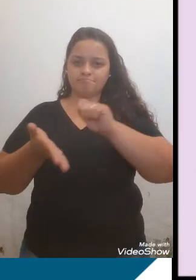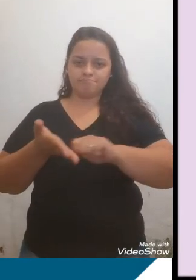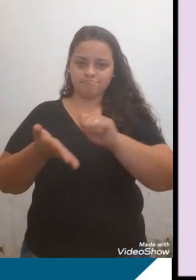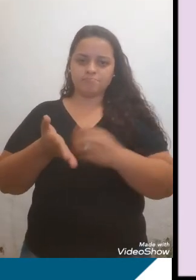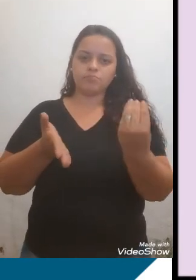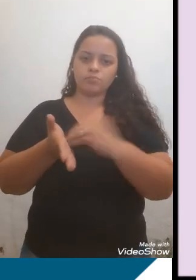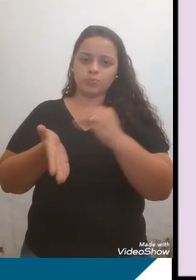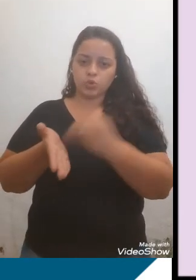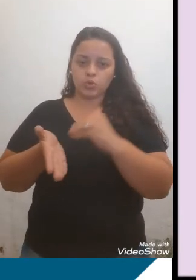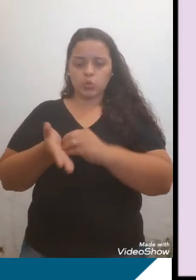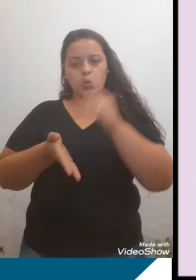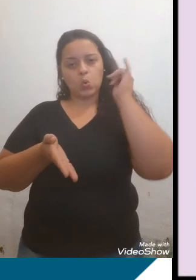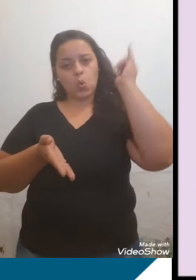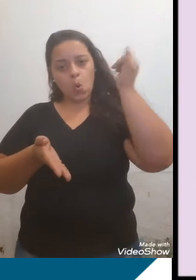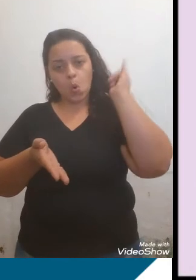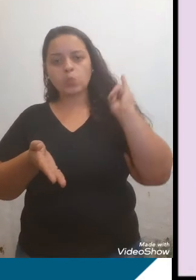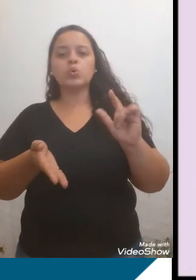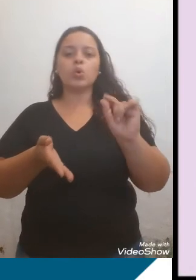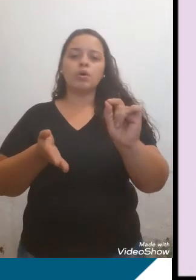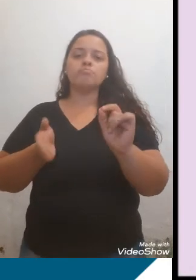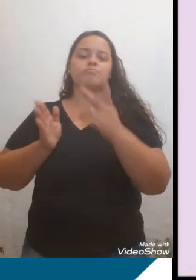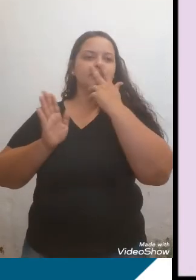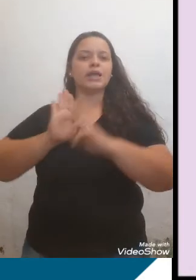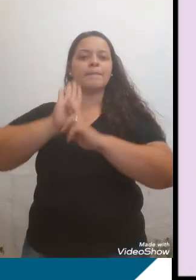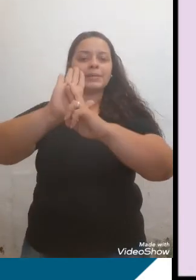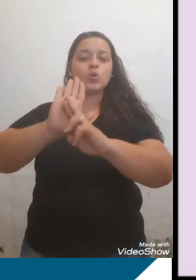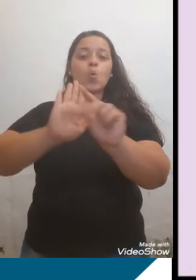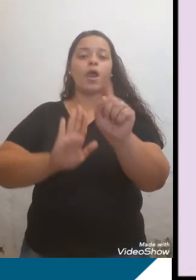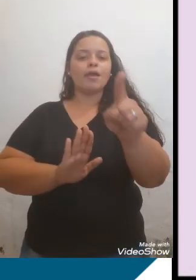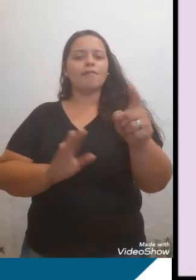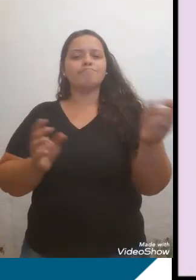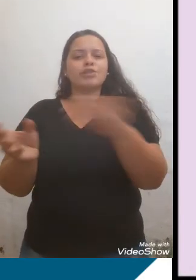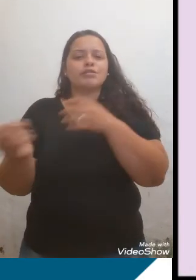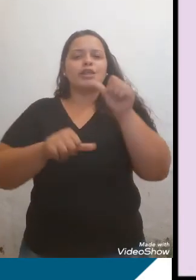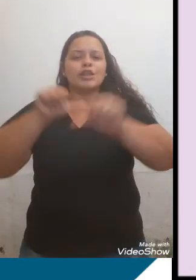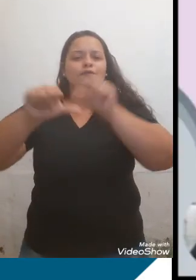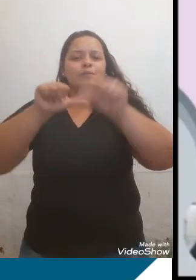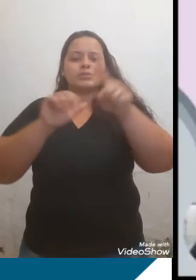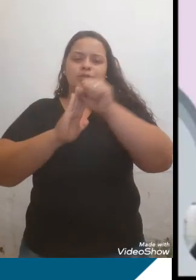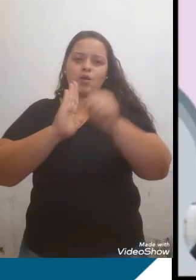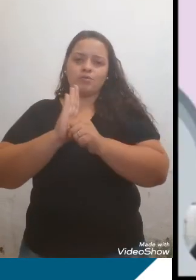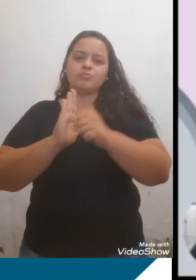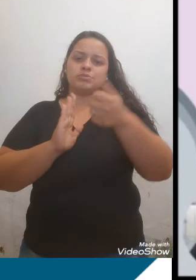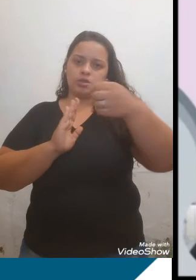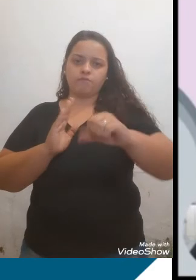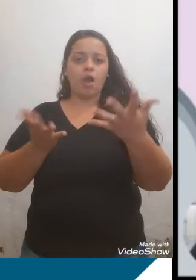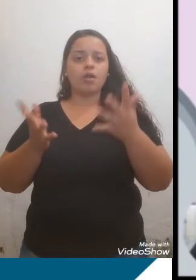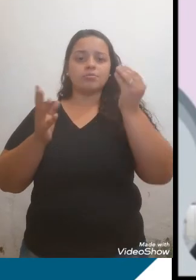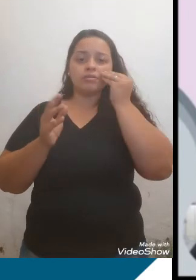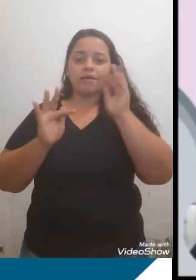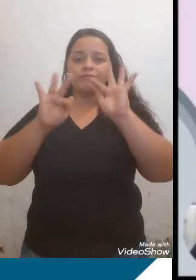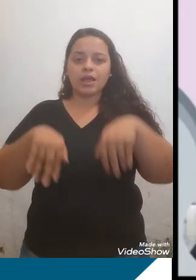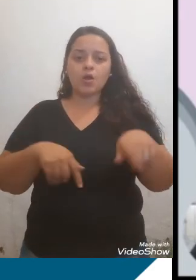e transformá-la em um conto representando essas transformações que a gente vê no século XIX. Bom, e para finalizar, eu vou